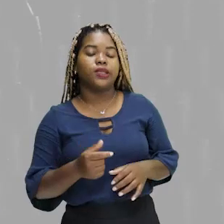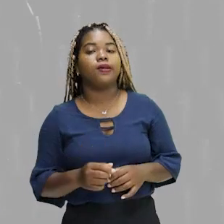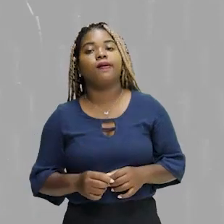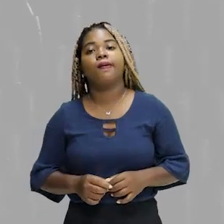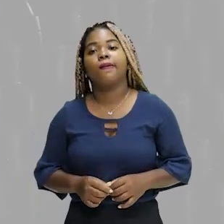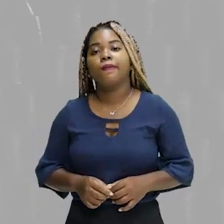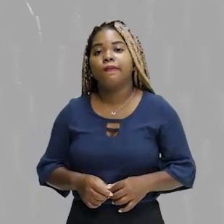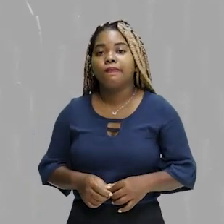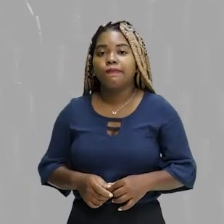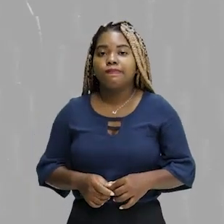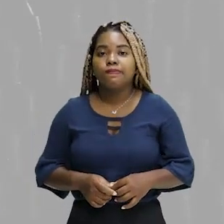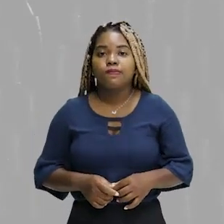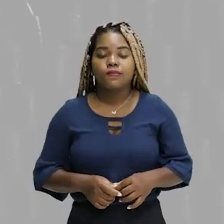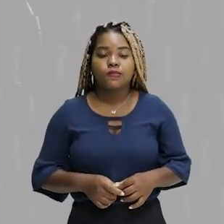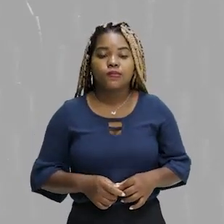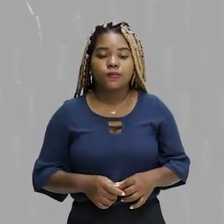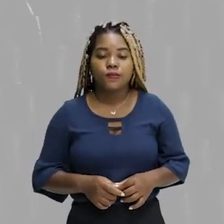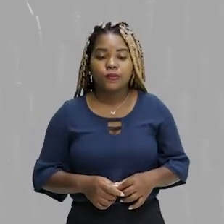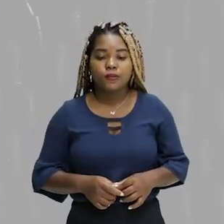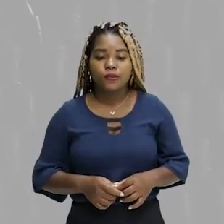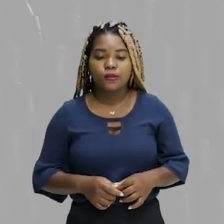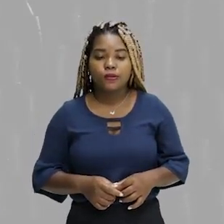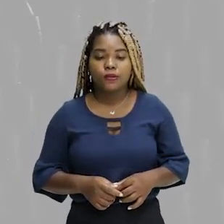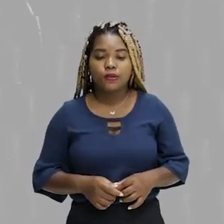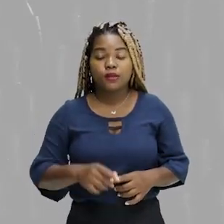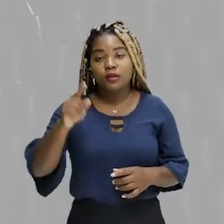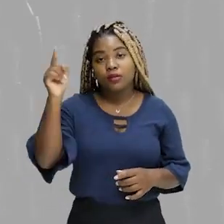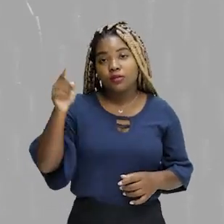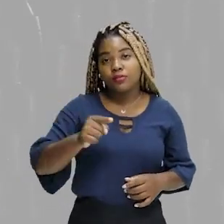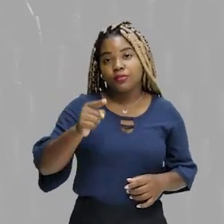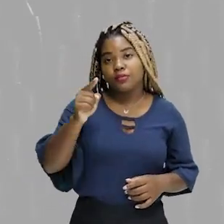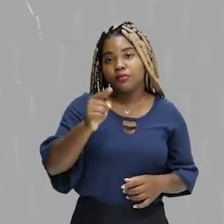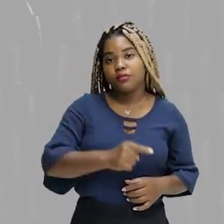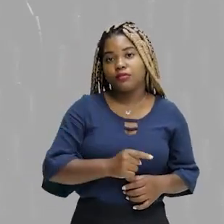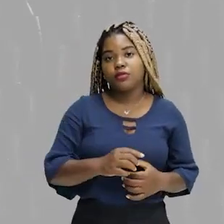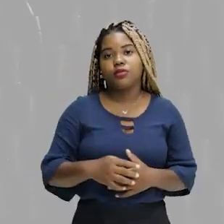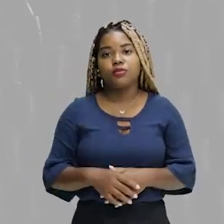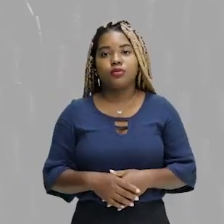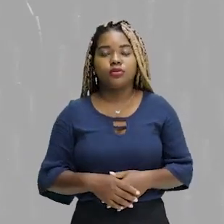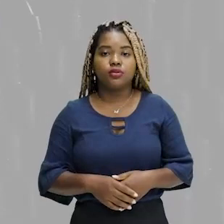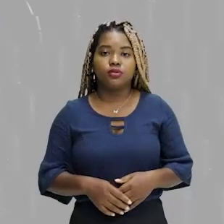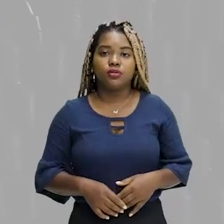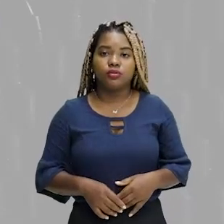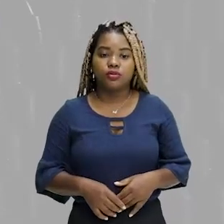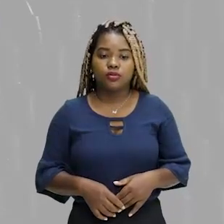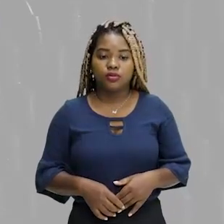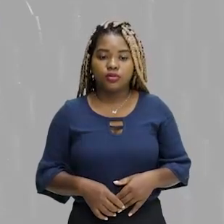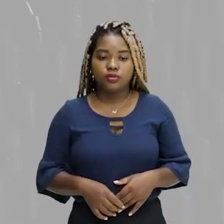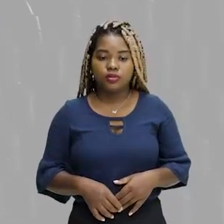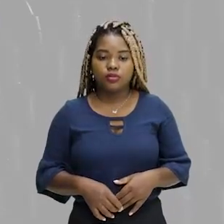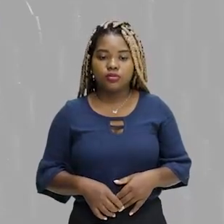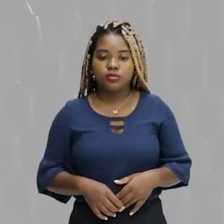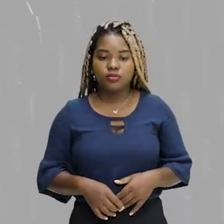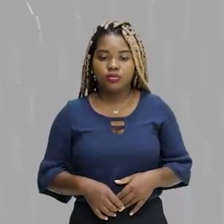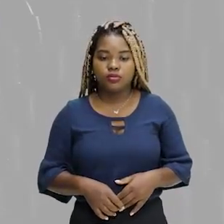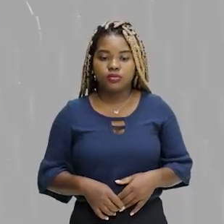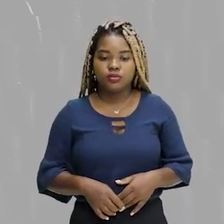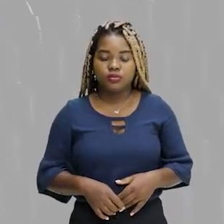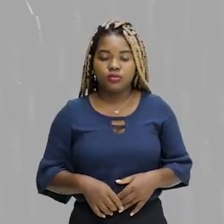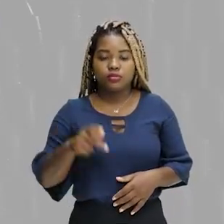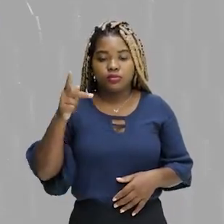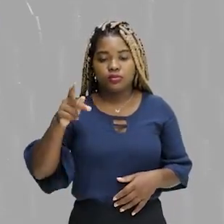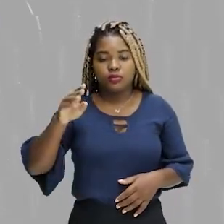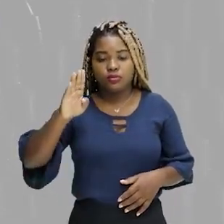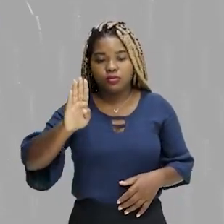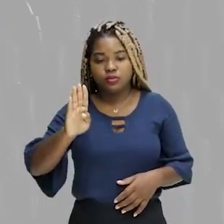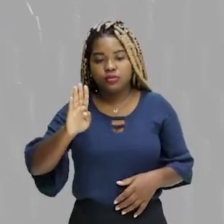segunda equação. Vamos cancelando aquelas substâncias que aparecem lá dos opostos na mesma quantidade. É o caso do